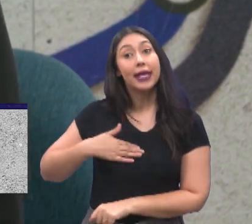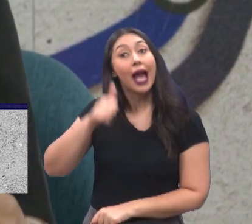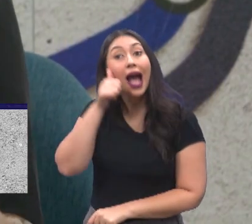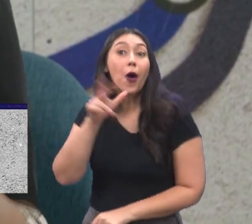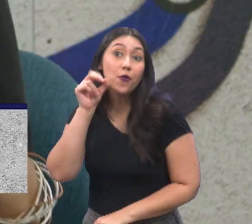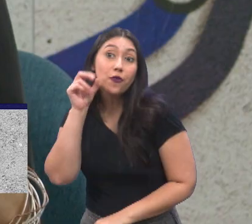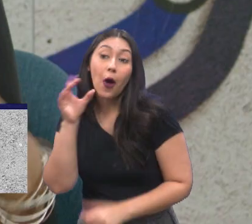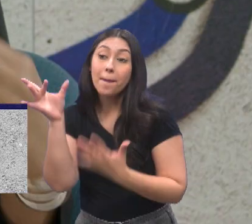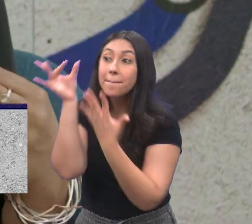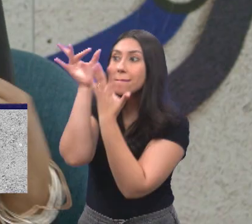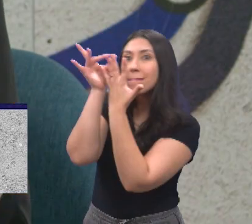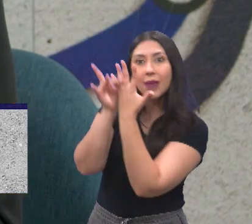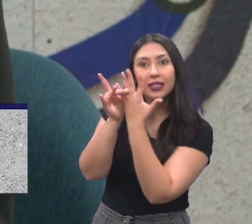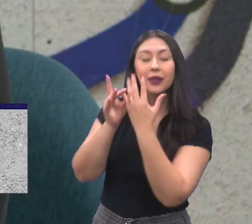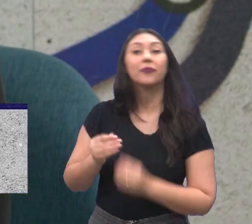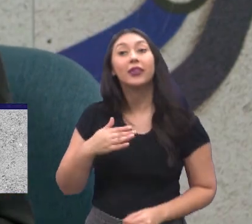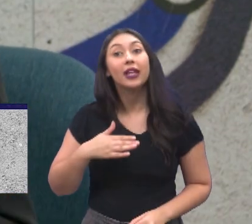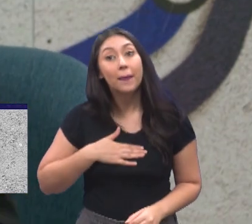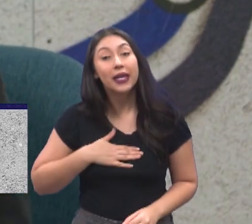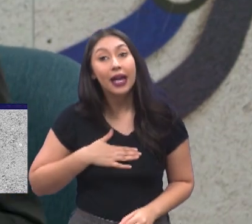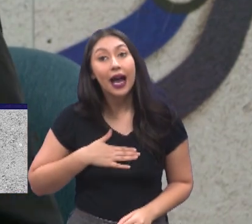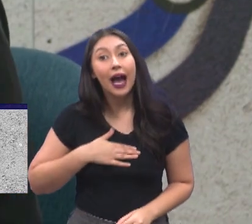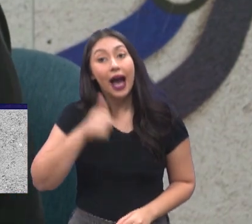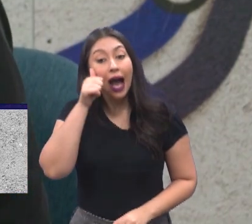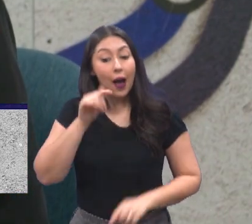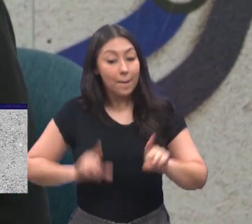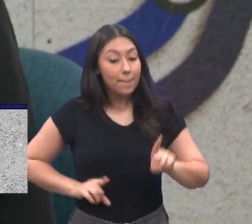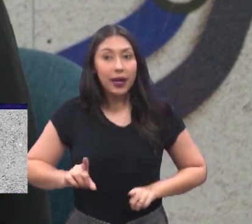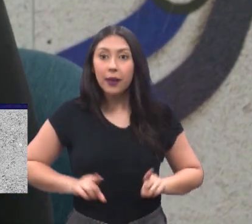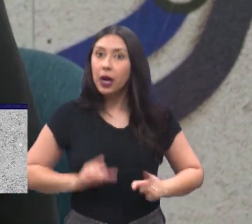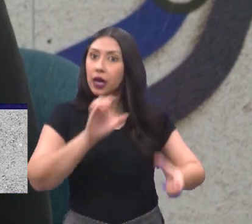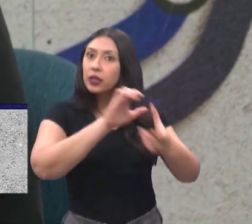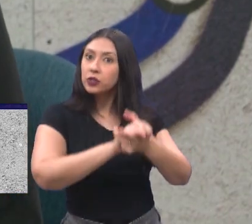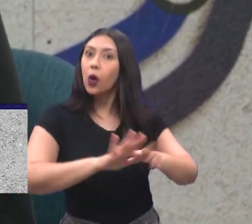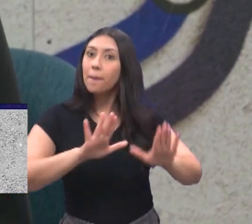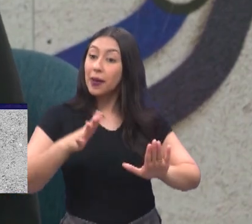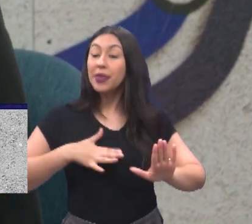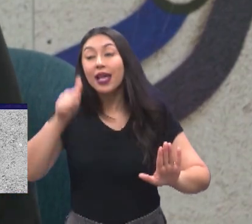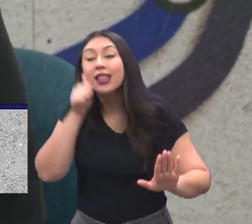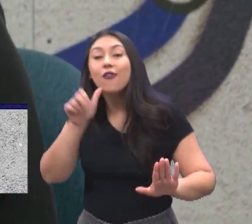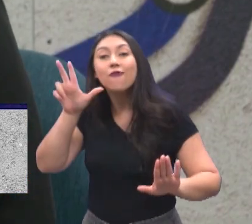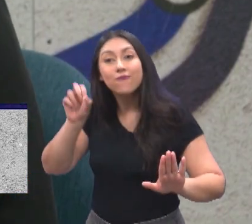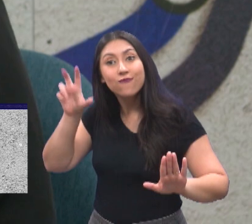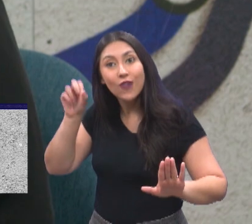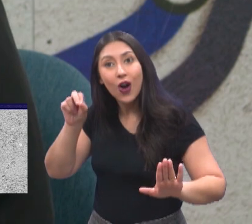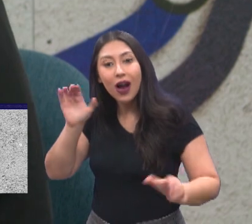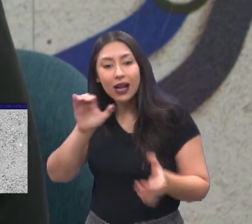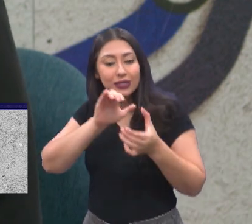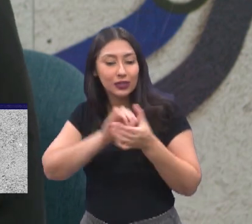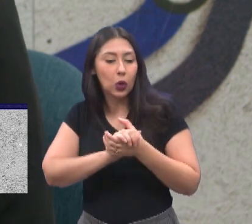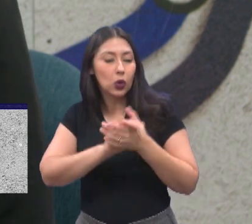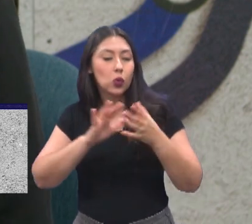minha prima casou com o colar que a minha avó mandou fazer, né? Então, a joia traz essa tradição,